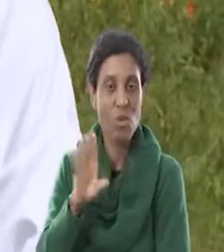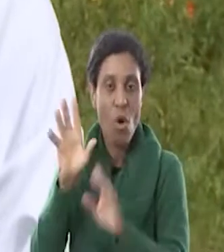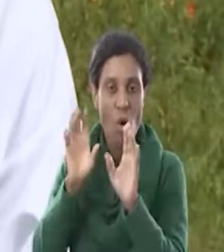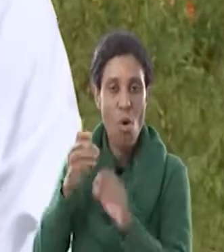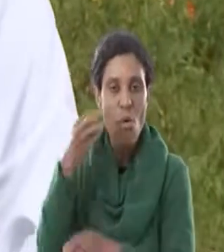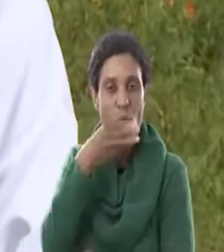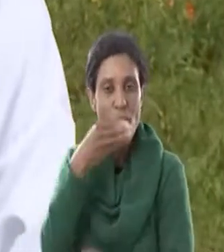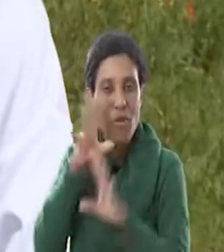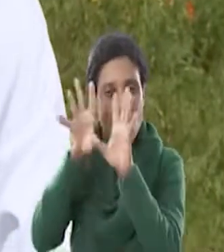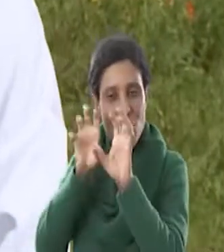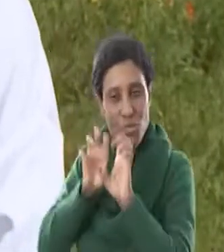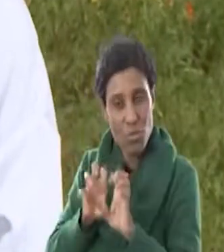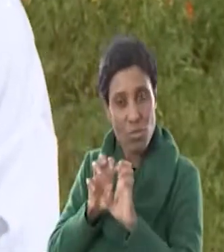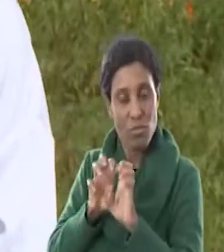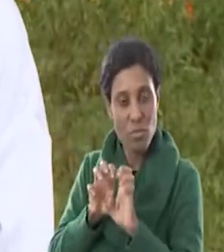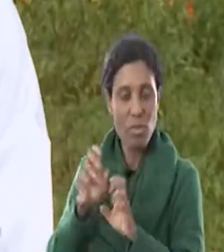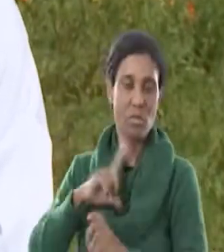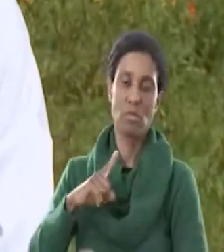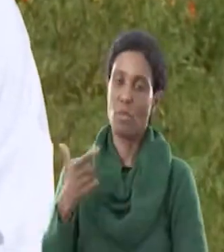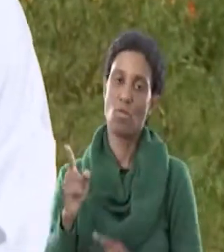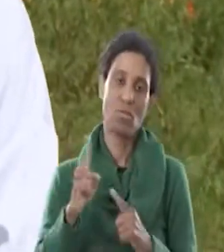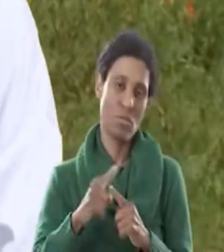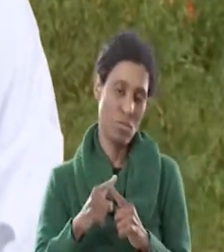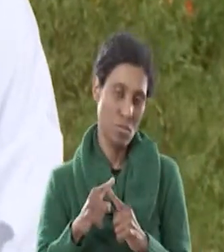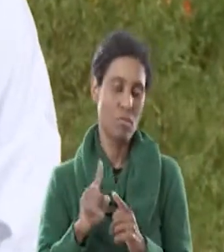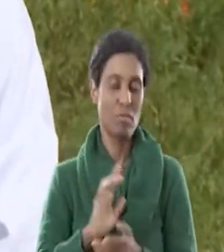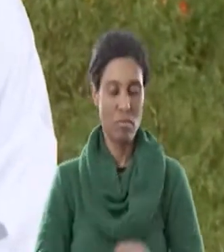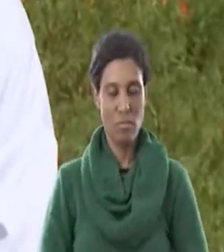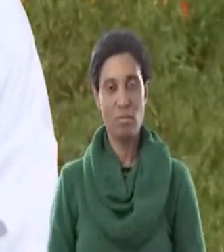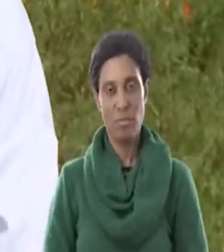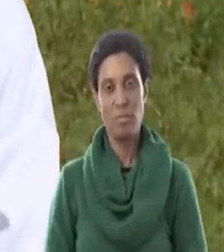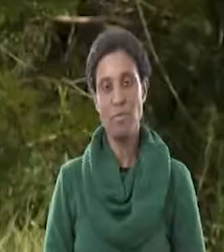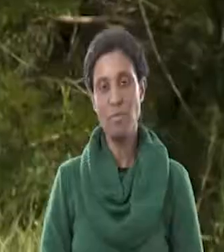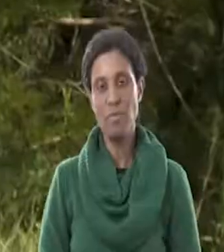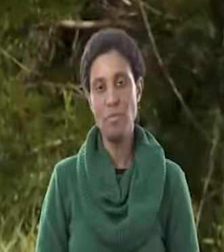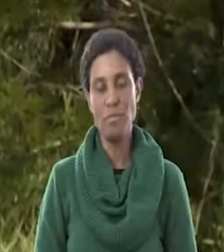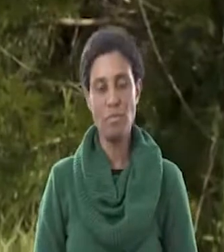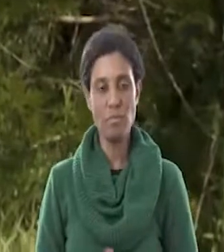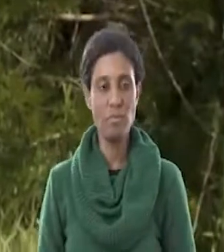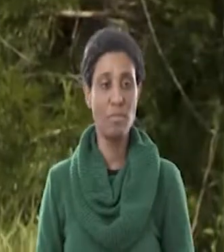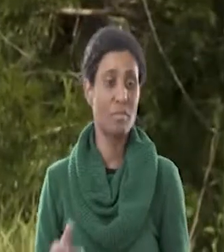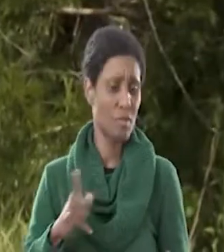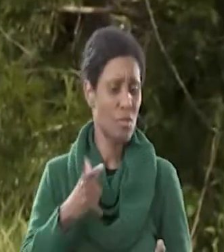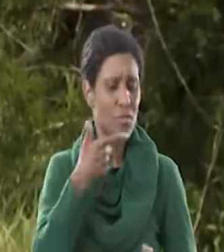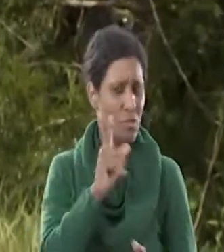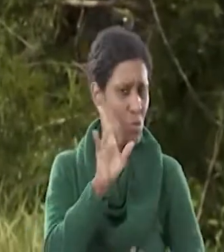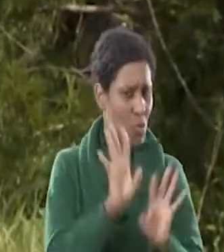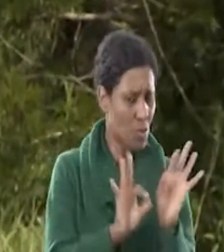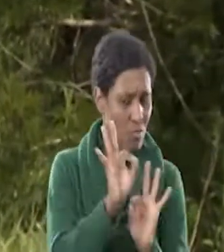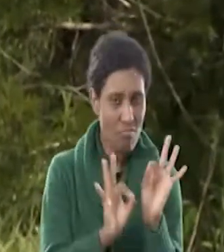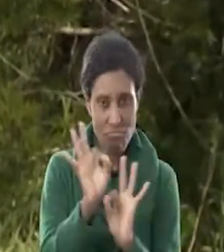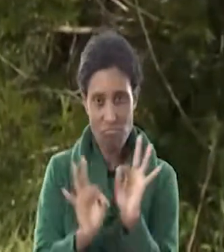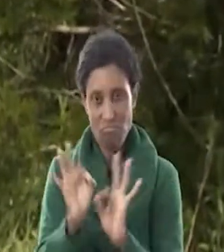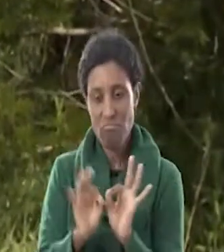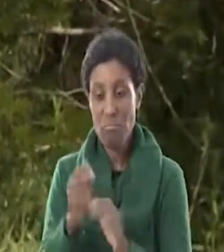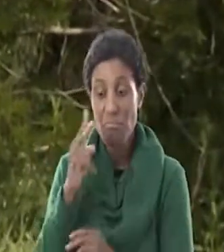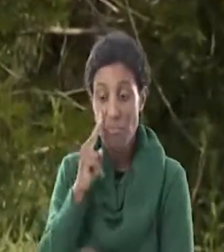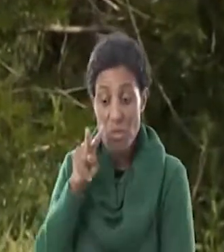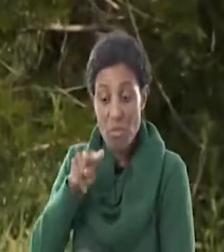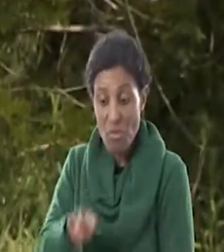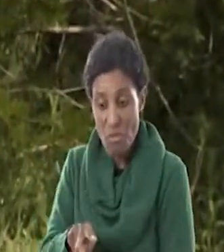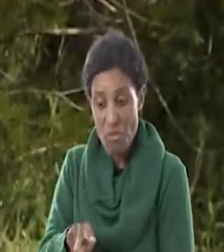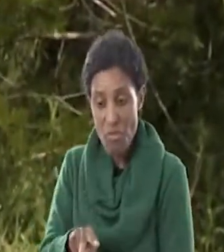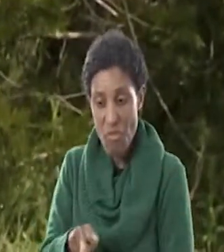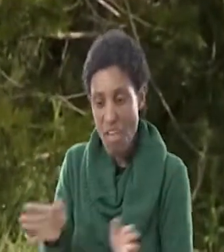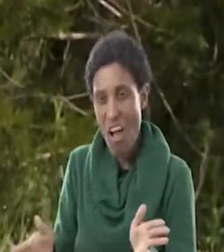o eucalipto. A gente não tem outra florada aqui a não ser o eucalipto. Tem que visitar o enxame e ir controlando elas. Vez quando vai lá,